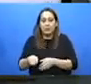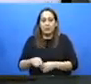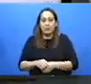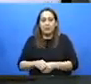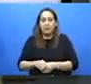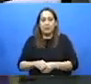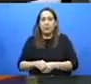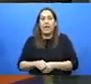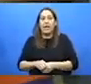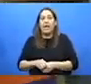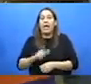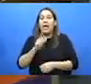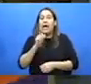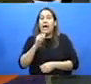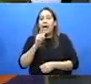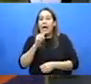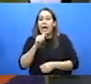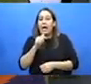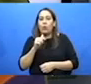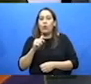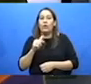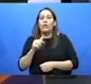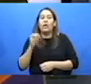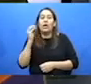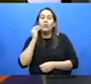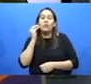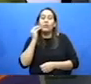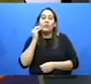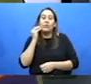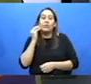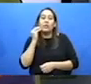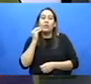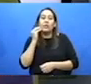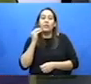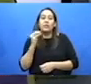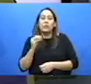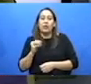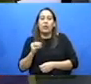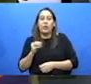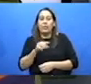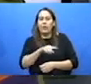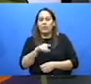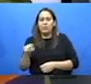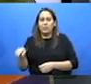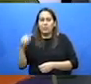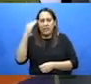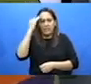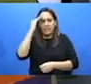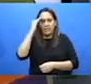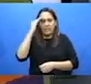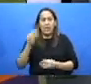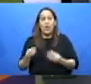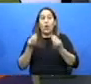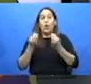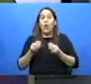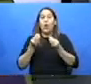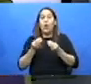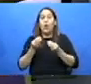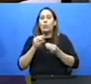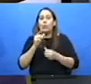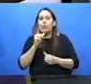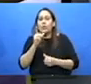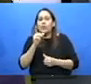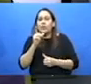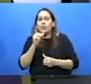água nas plantas. Nós vamos agora mostrar um experimento para vocês entenderem como que a plantinha absorve